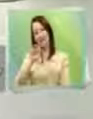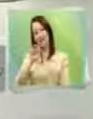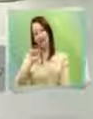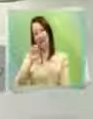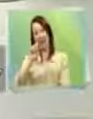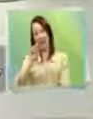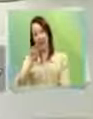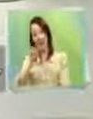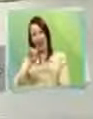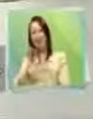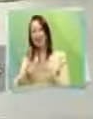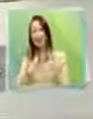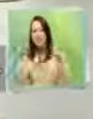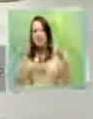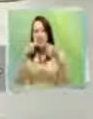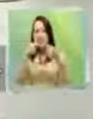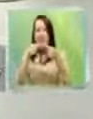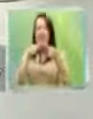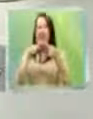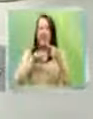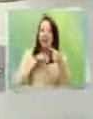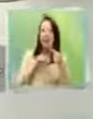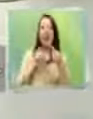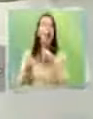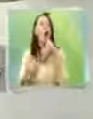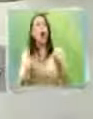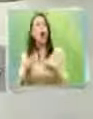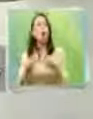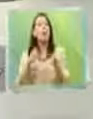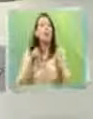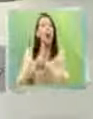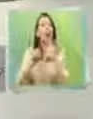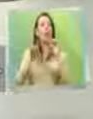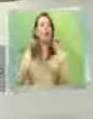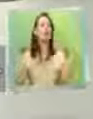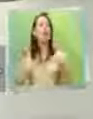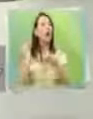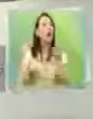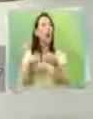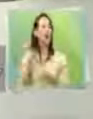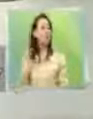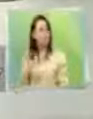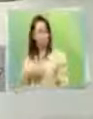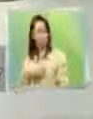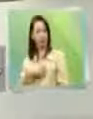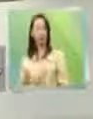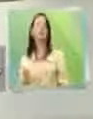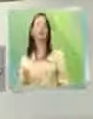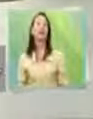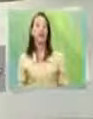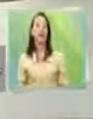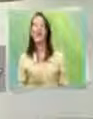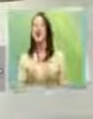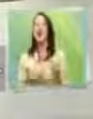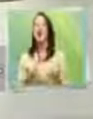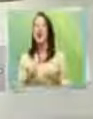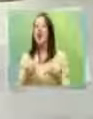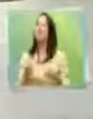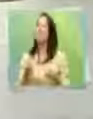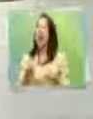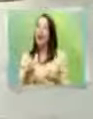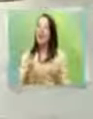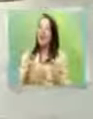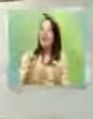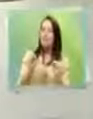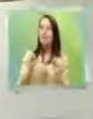ser cobradas, exatamente como podem ser cobradas? Falar exatamente é quase uma previsão, né?